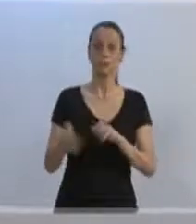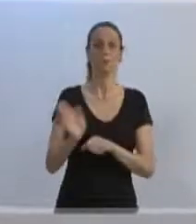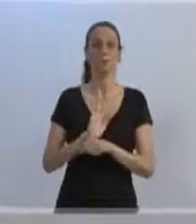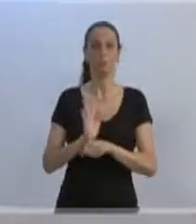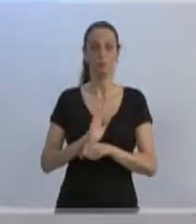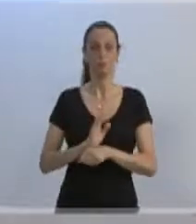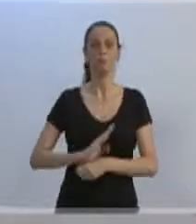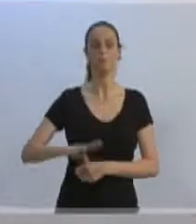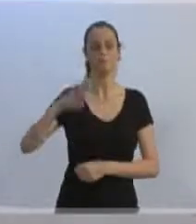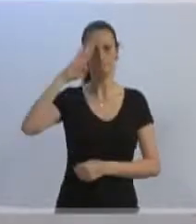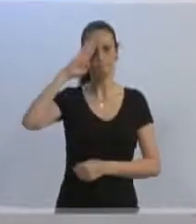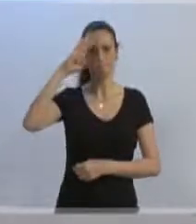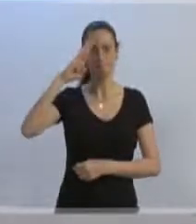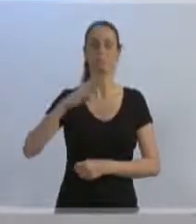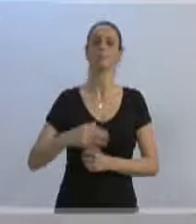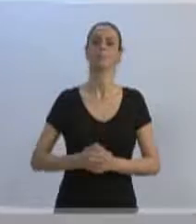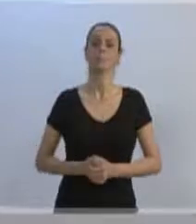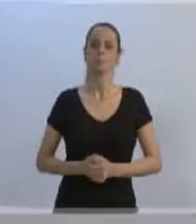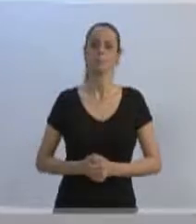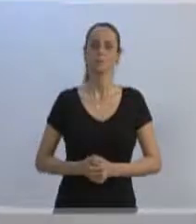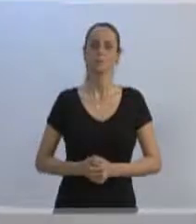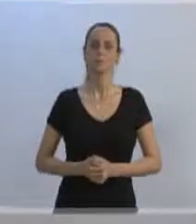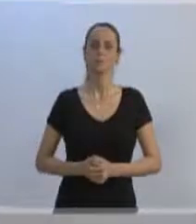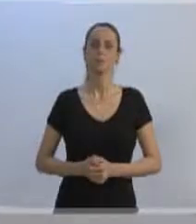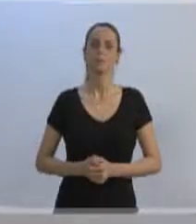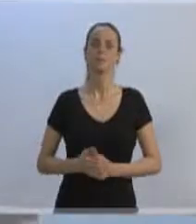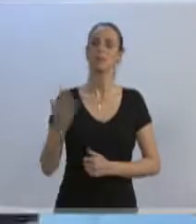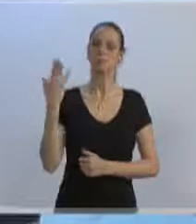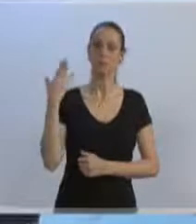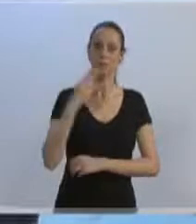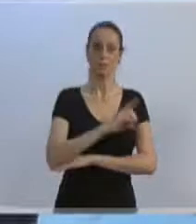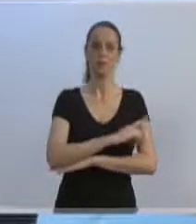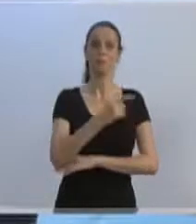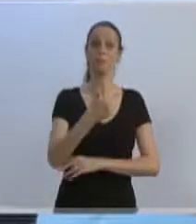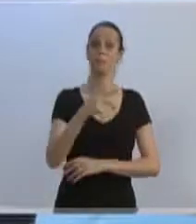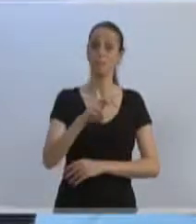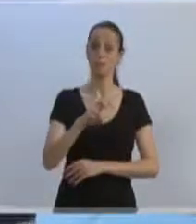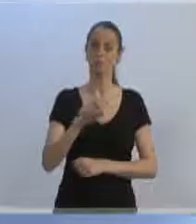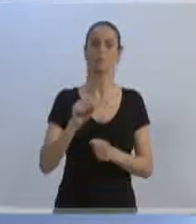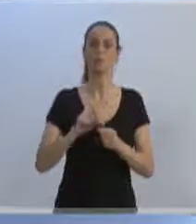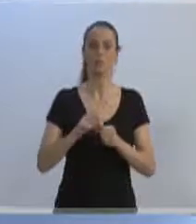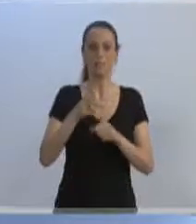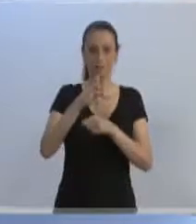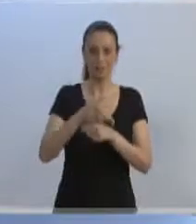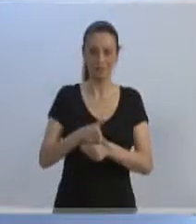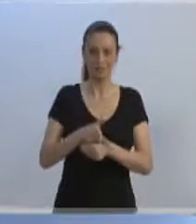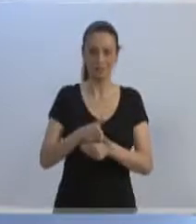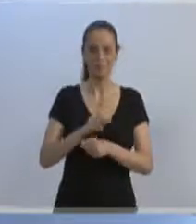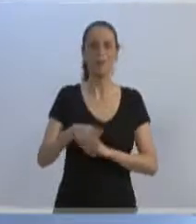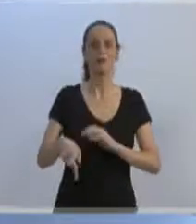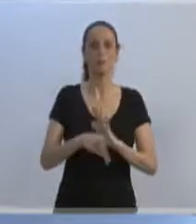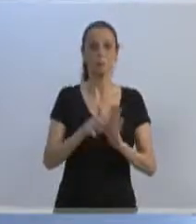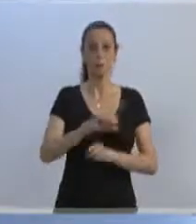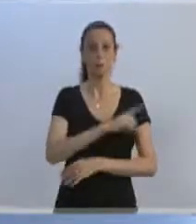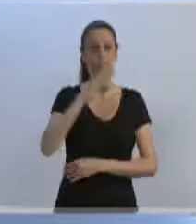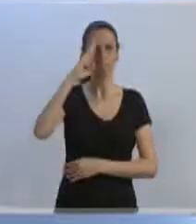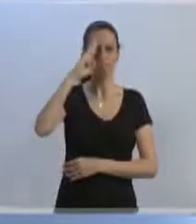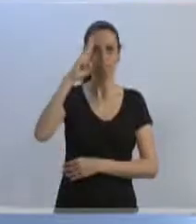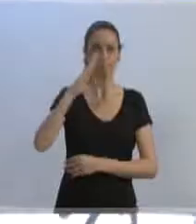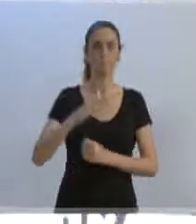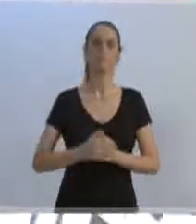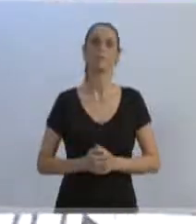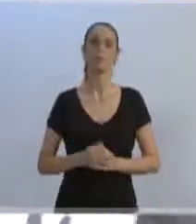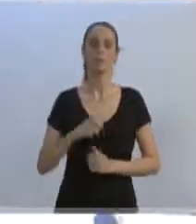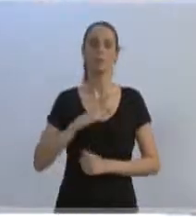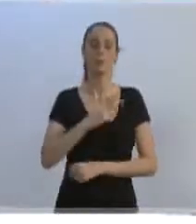batalhão que eu tenho um vídeo para mostrar que foi feito no dia 25 é no dia do soldado o sonho do aluno